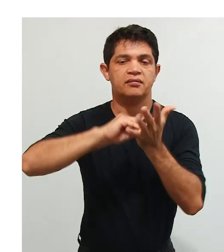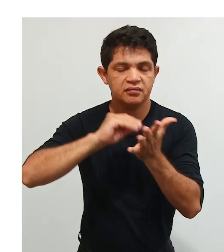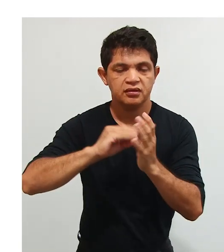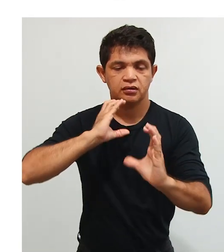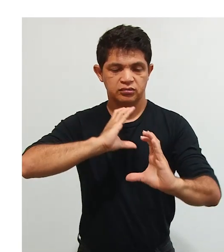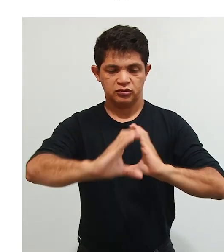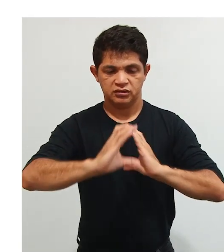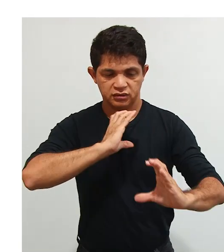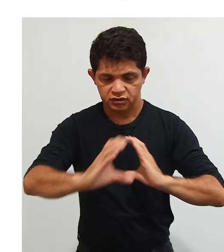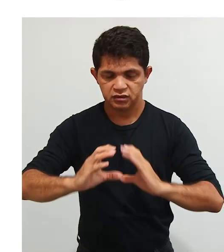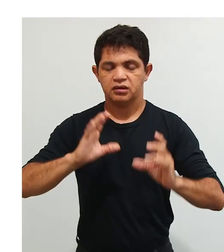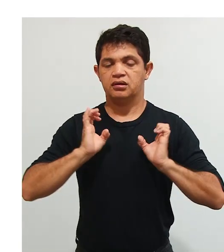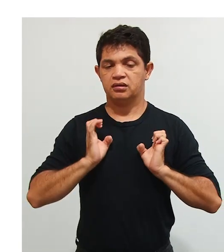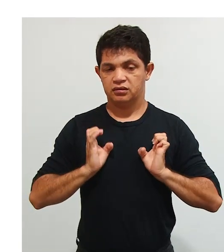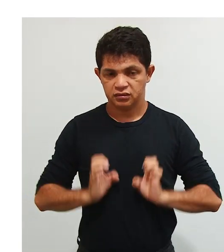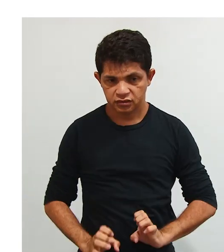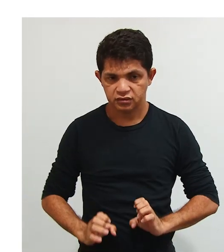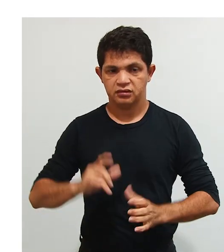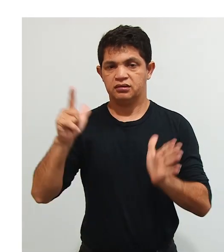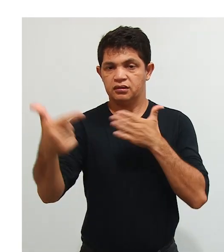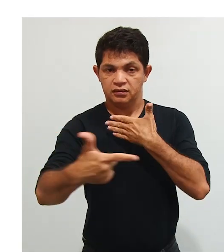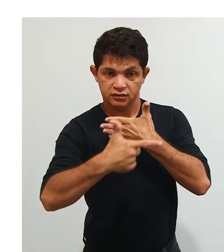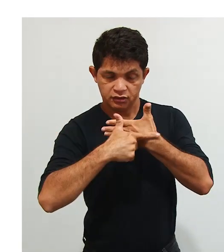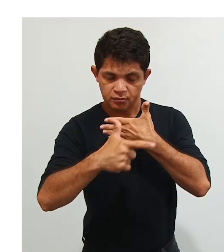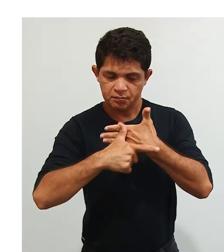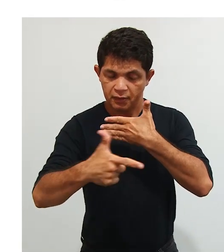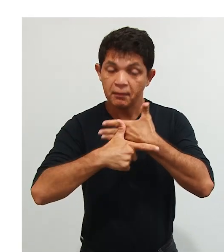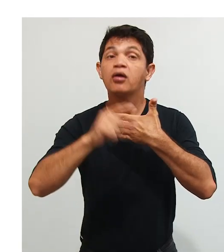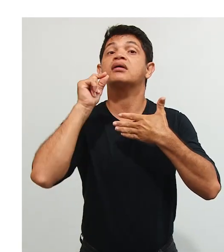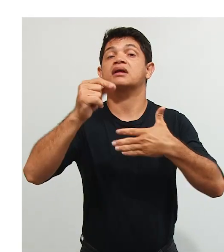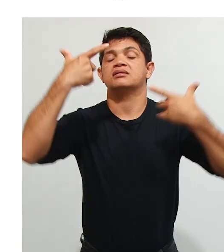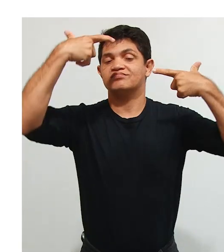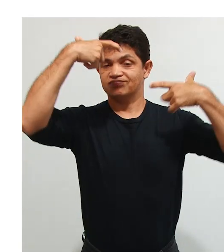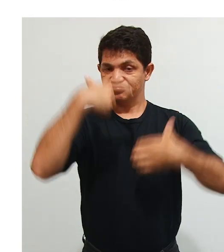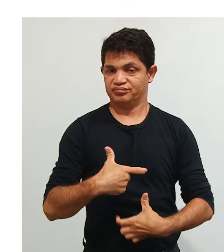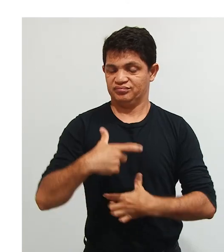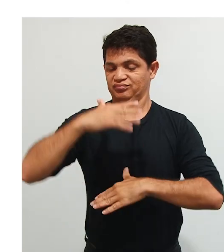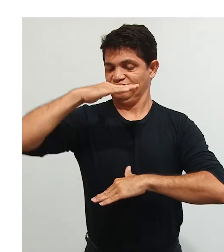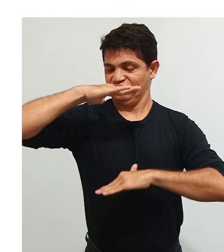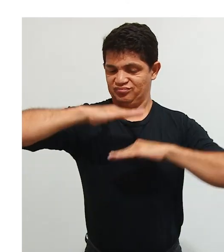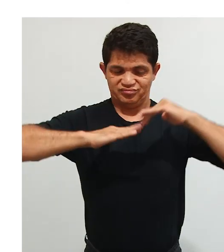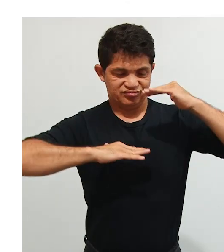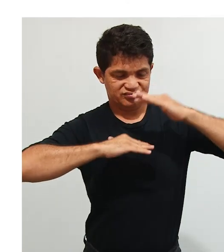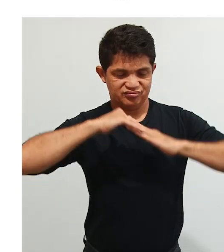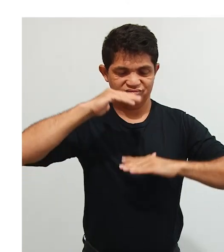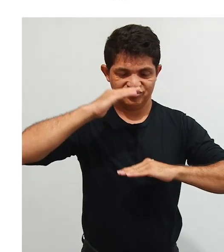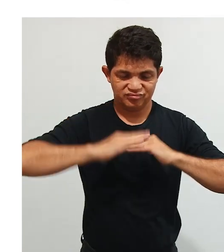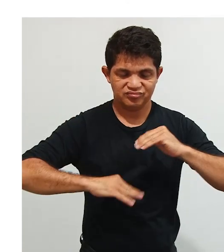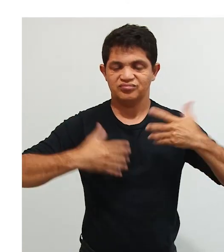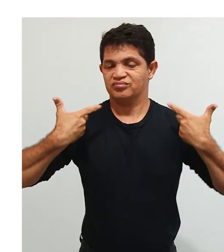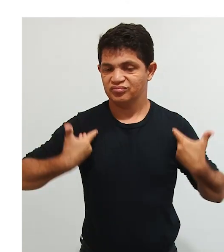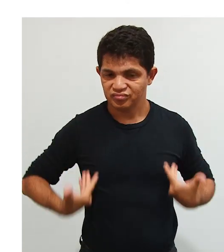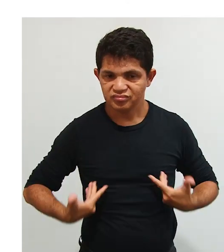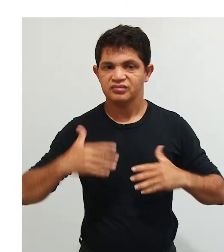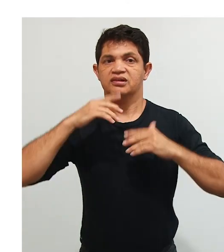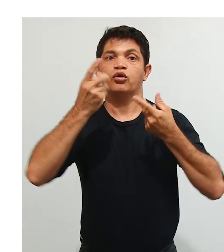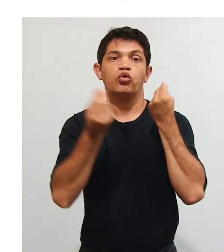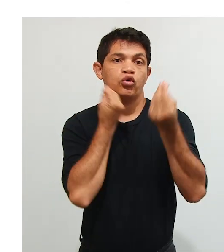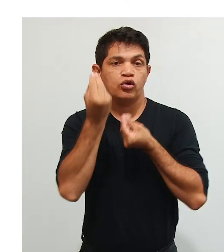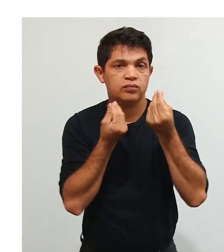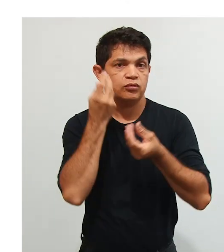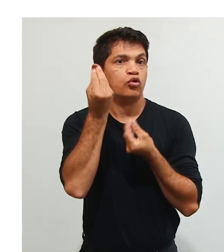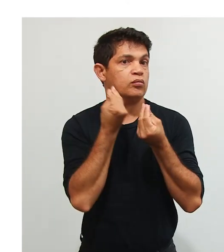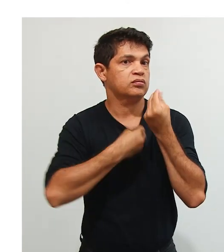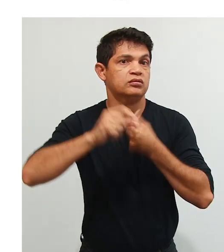A comunicação, ela possui um papel fundamental em qualquer área pessoal ou profissional